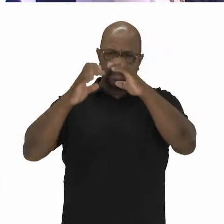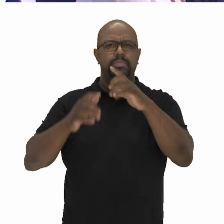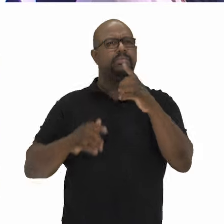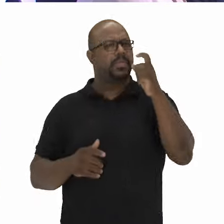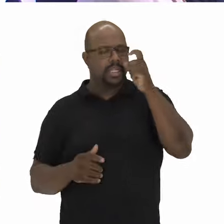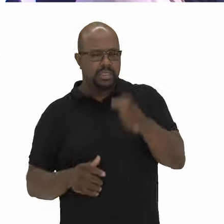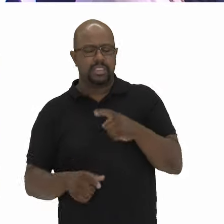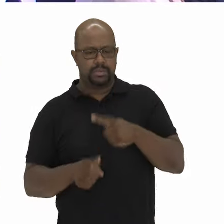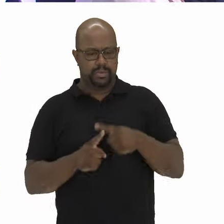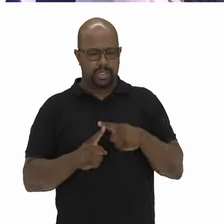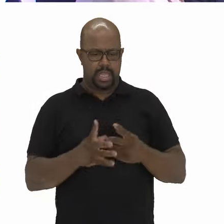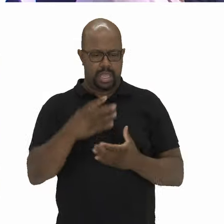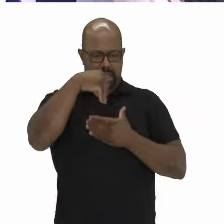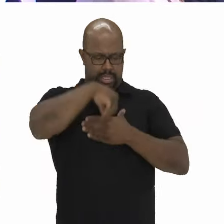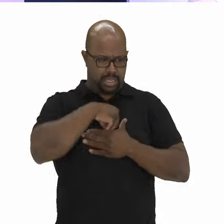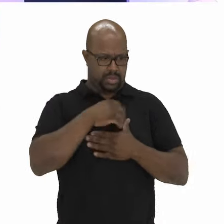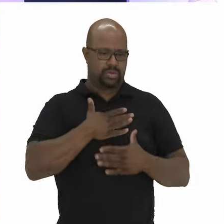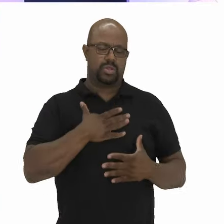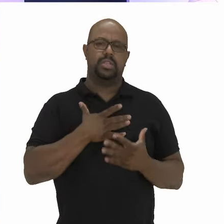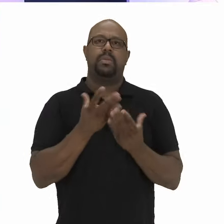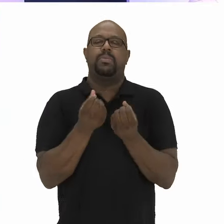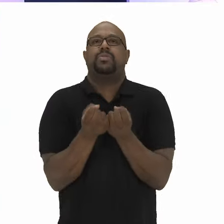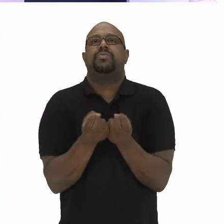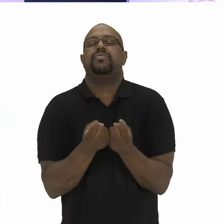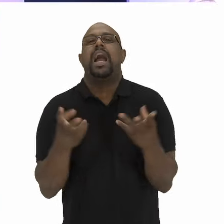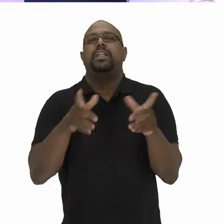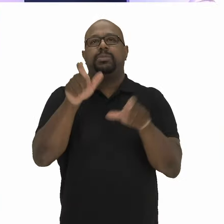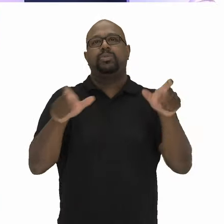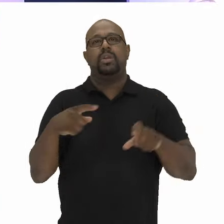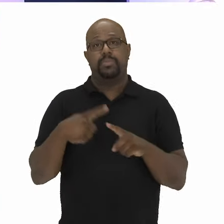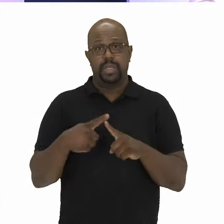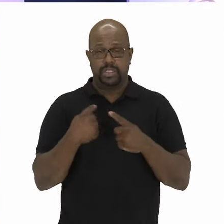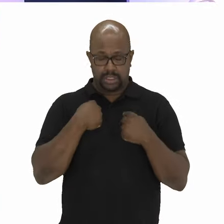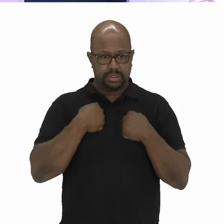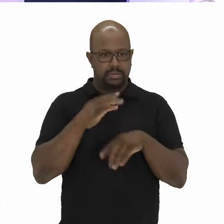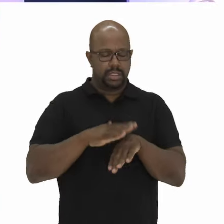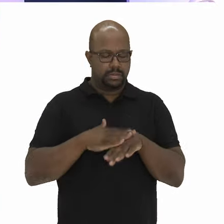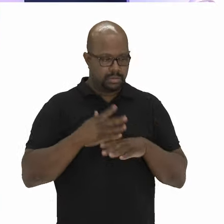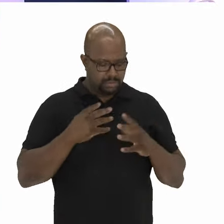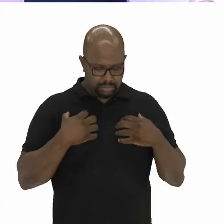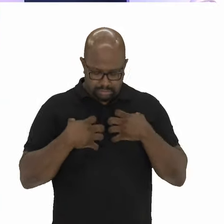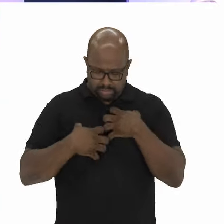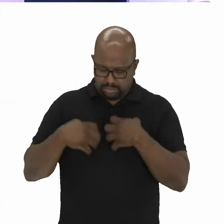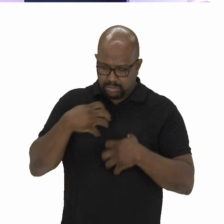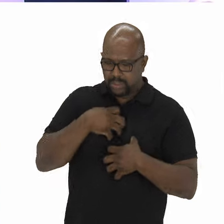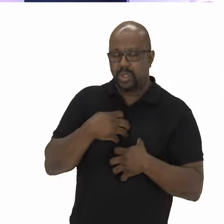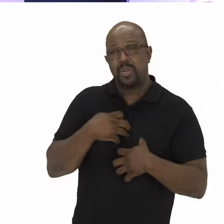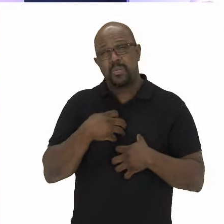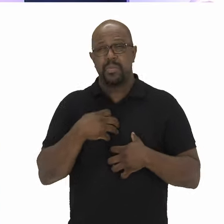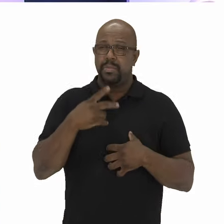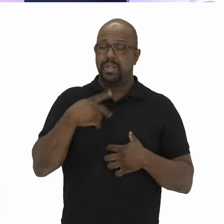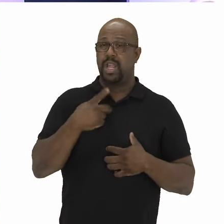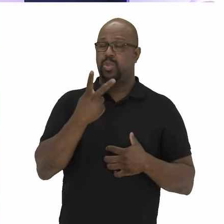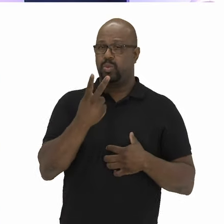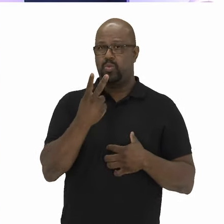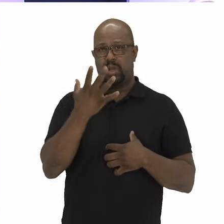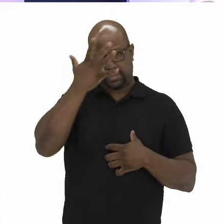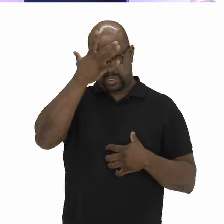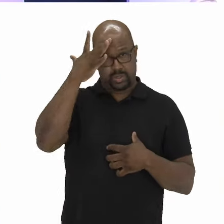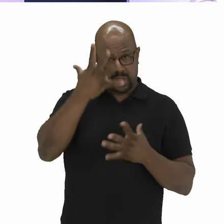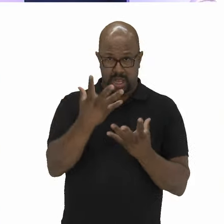cabeça é interessante isso porque eu acho que dentro de nós vivem várias pessoas porque a gente se fala né então no mínimo tem duas pessoas